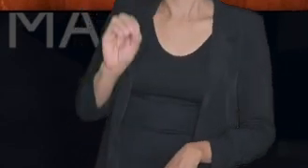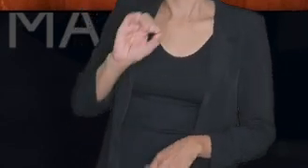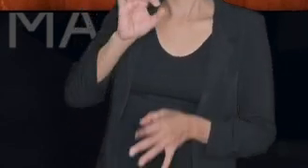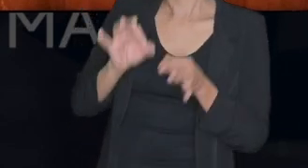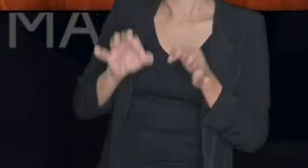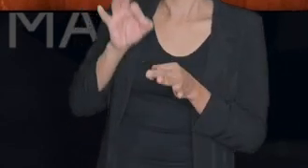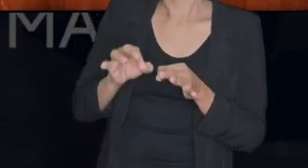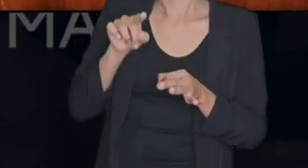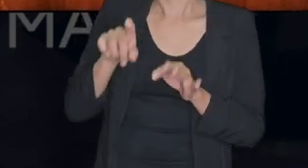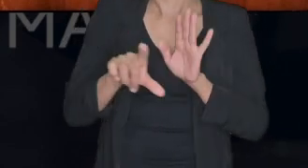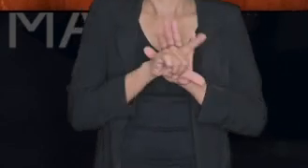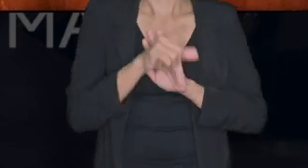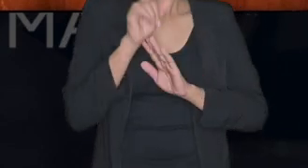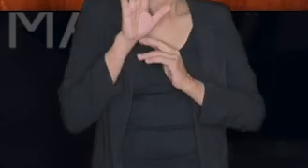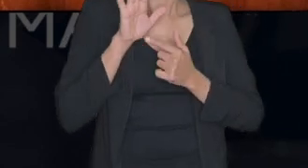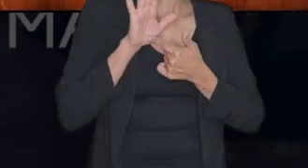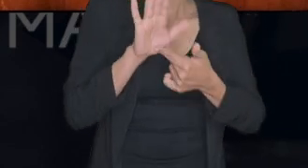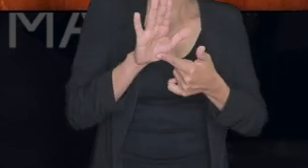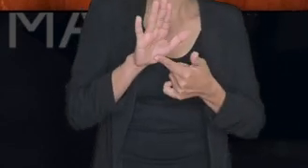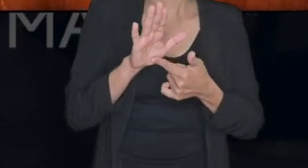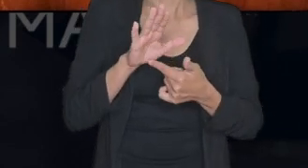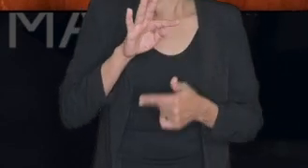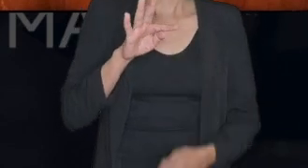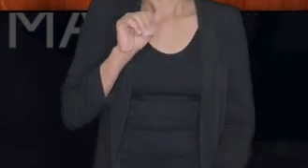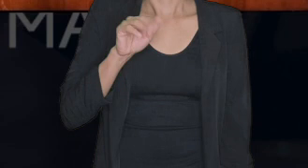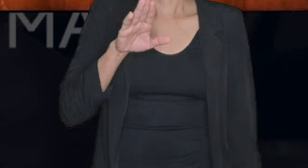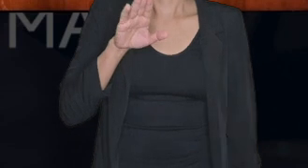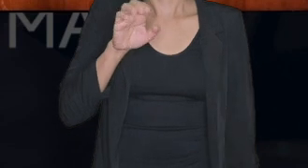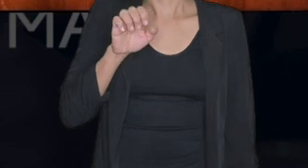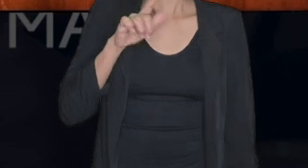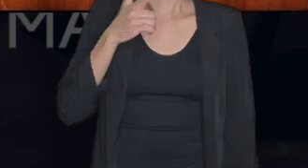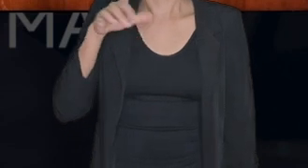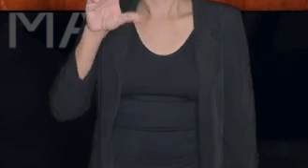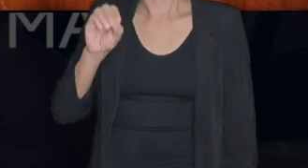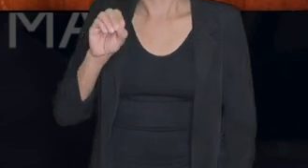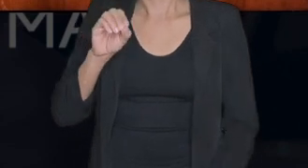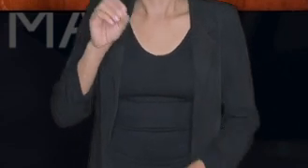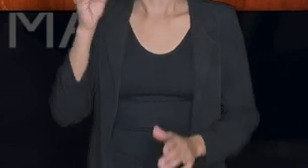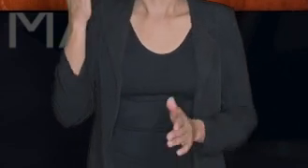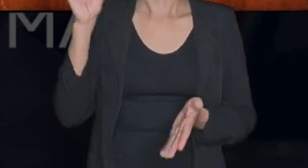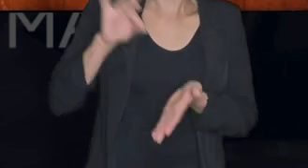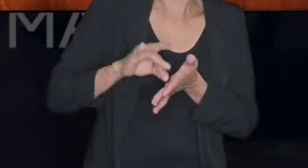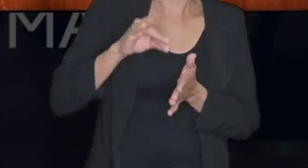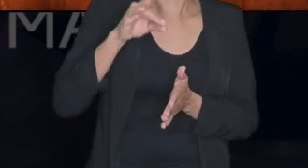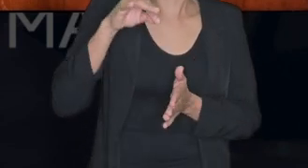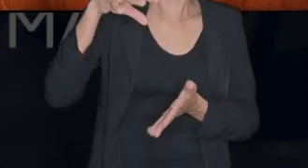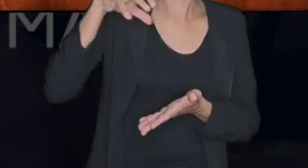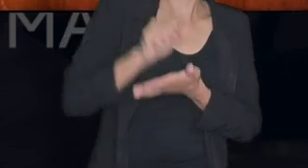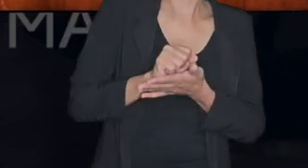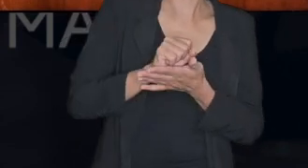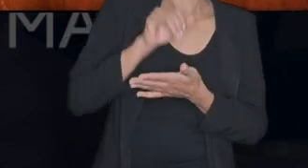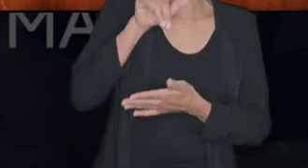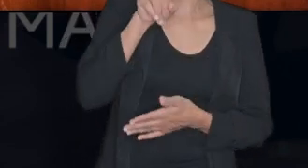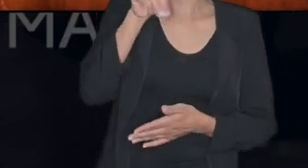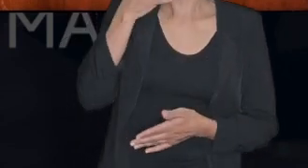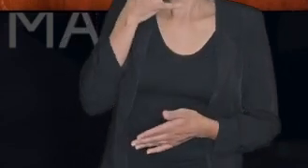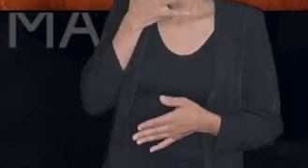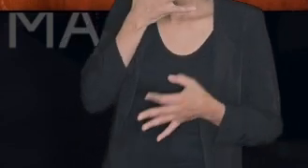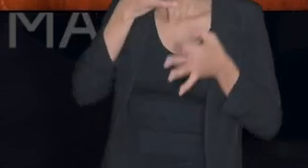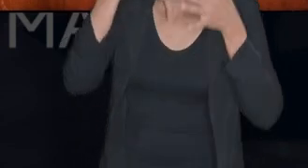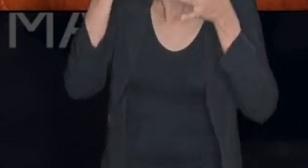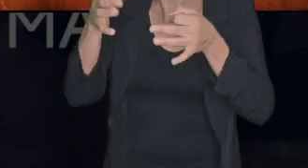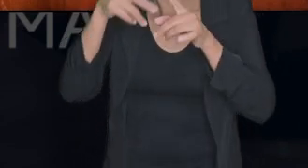claro, tabelião, oficial de registro, se você não observar a correção, a adequação